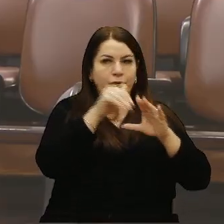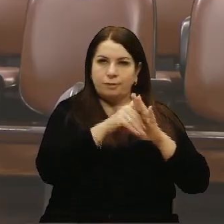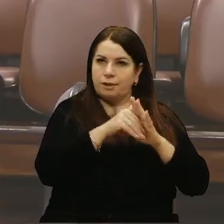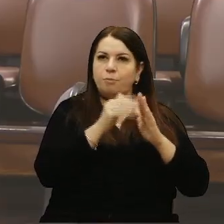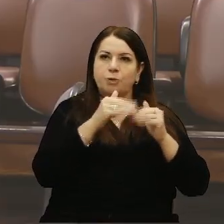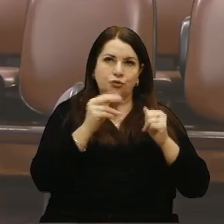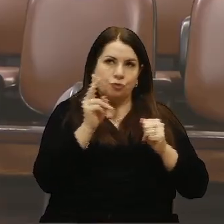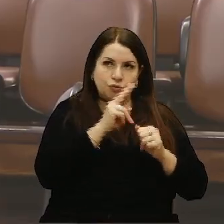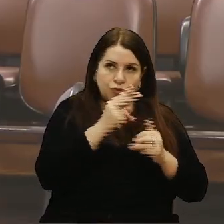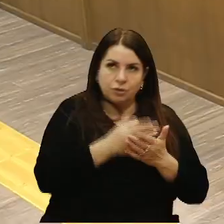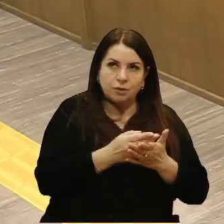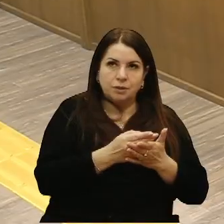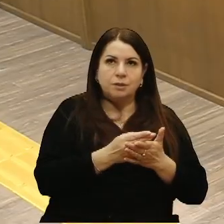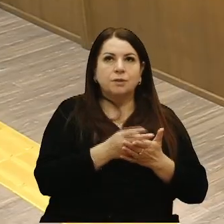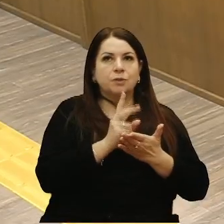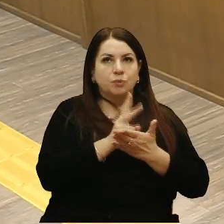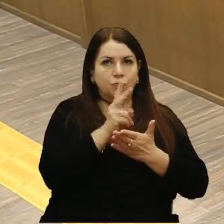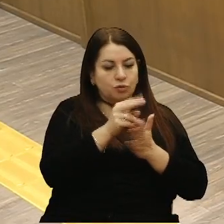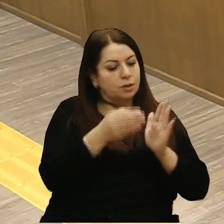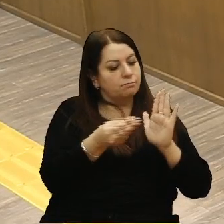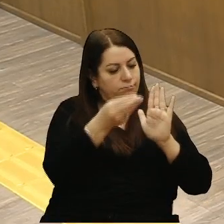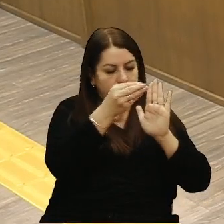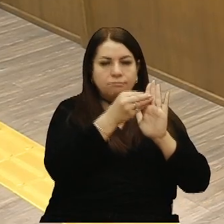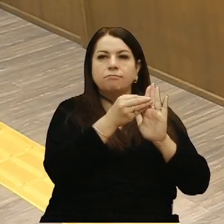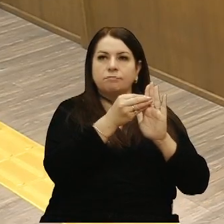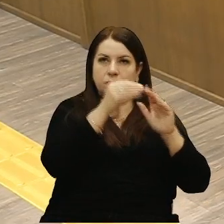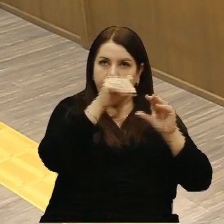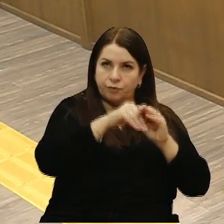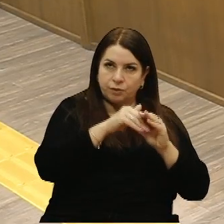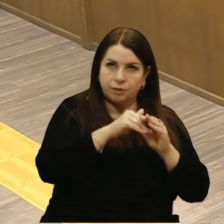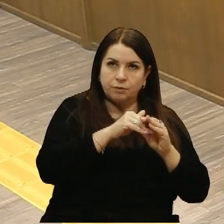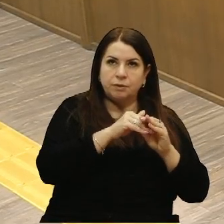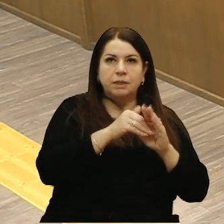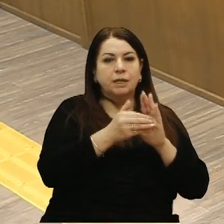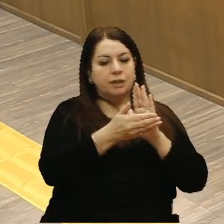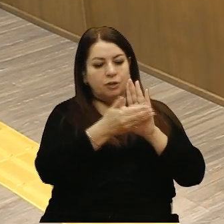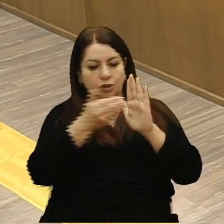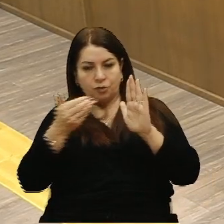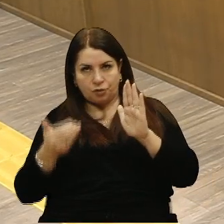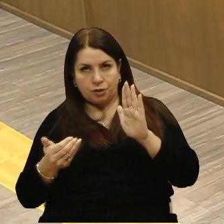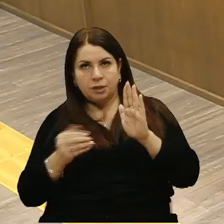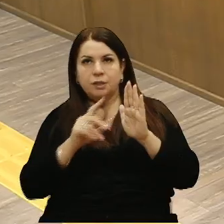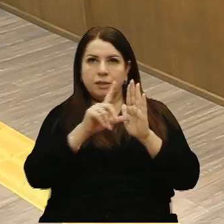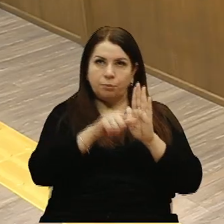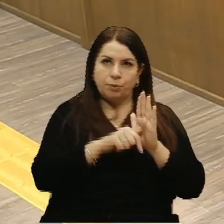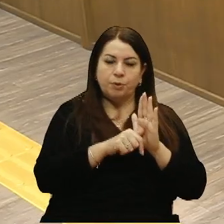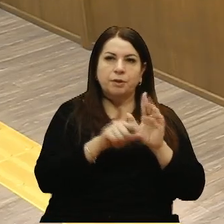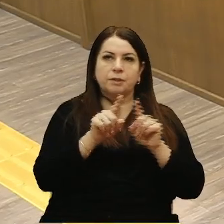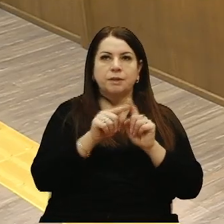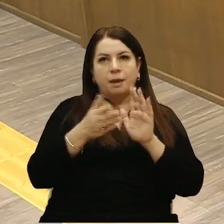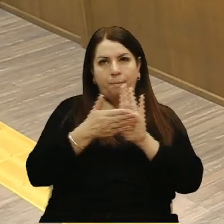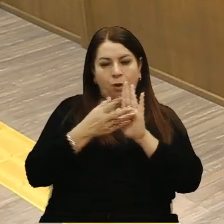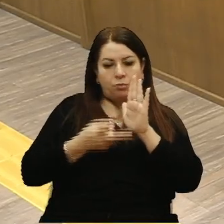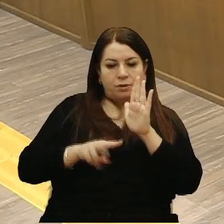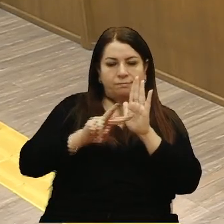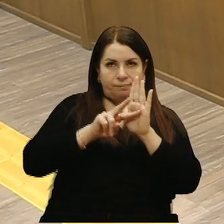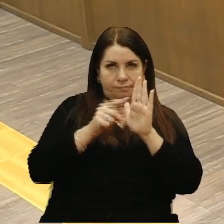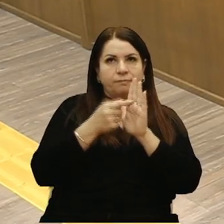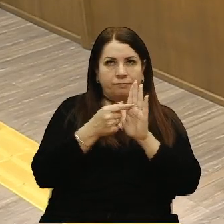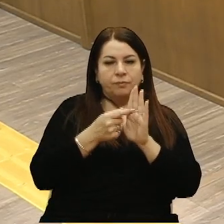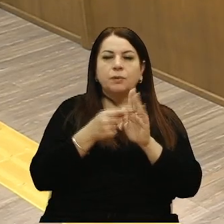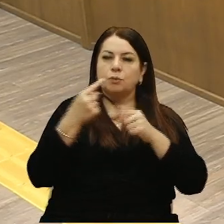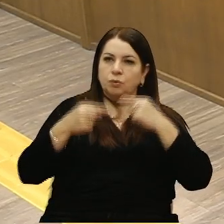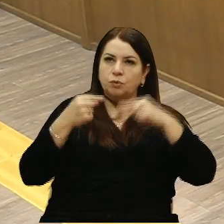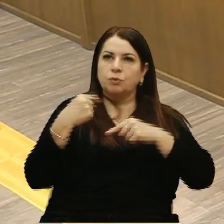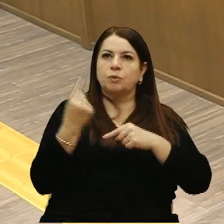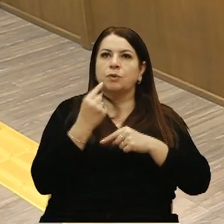de urgência. Se mantém o regime de urgência, votamos. Se derruba o regime de urgência, pode inverter a pauta. Então, seguimos em